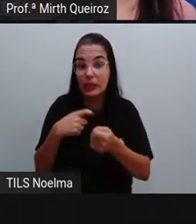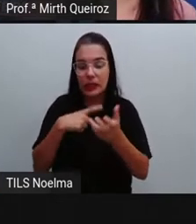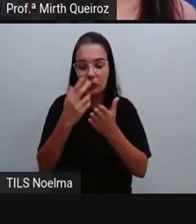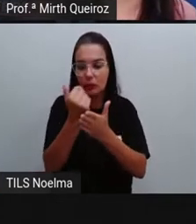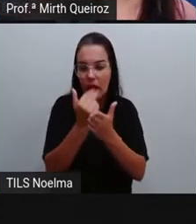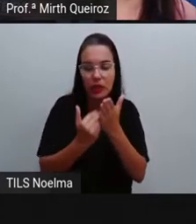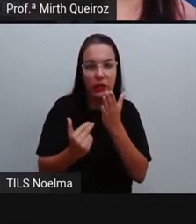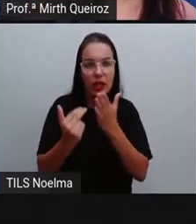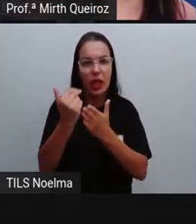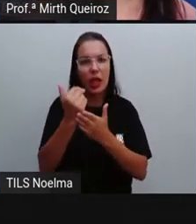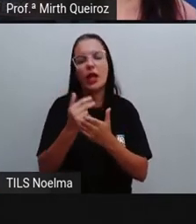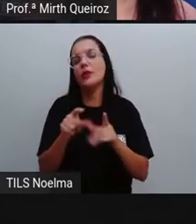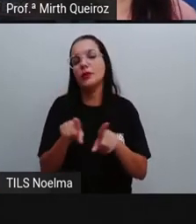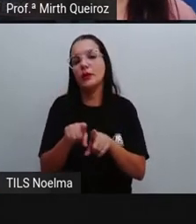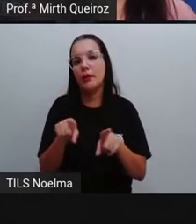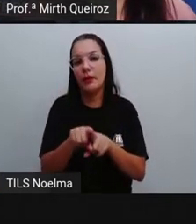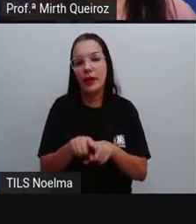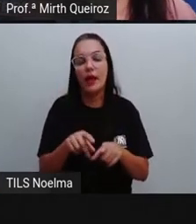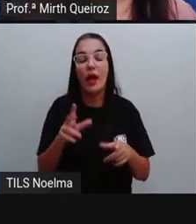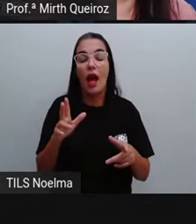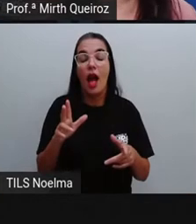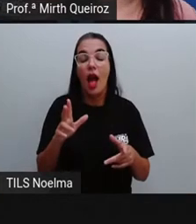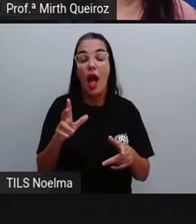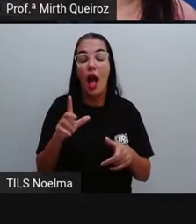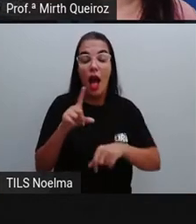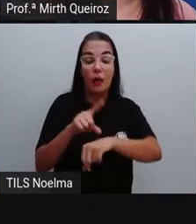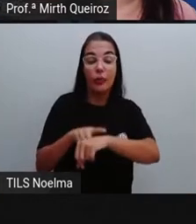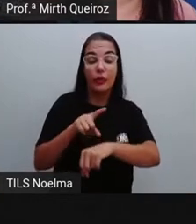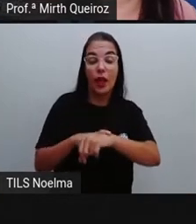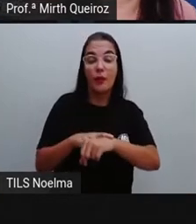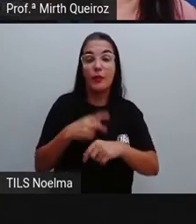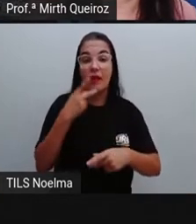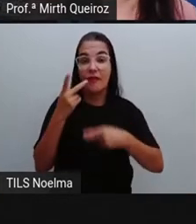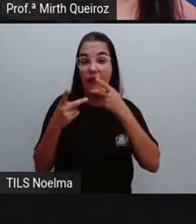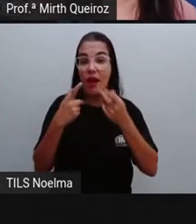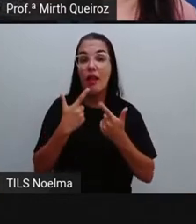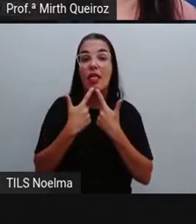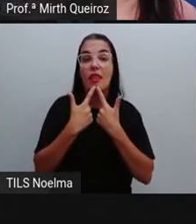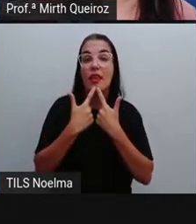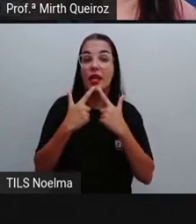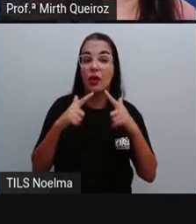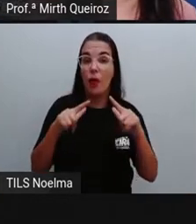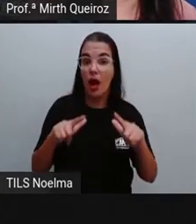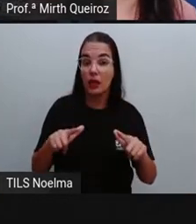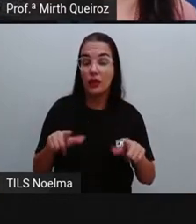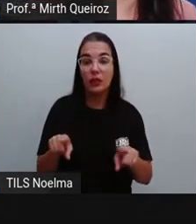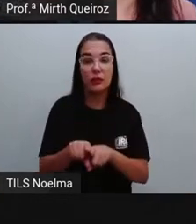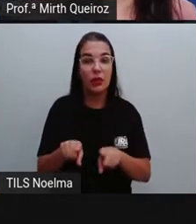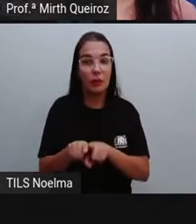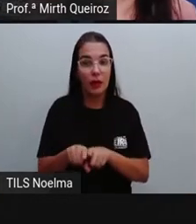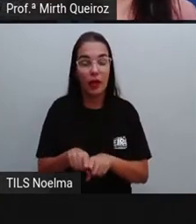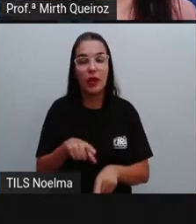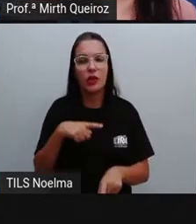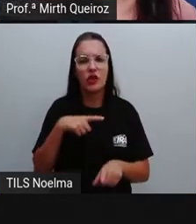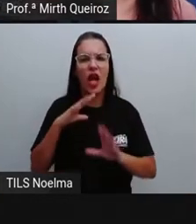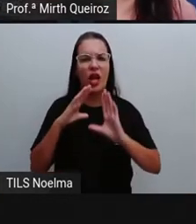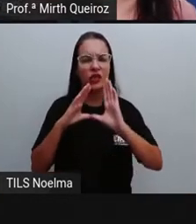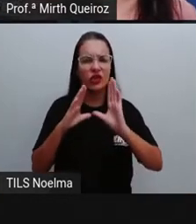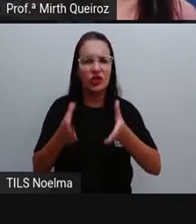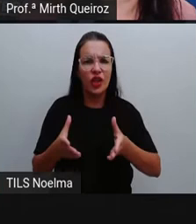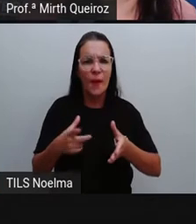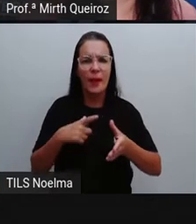Nós tivemos a era da fala e da linguagem, né? Onde nós já tínhamos, né,